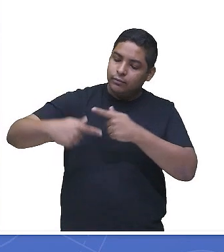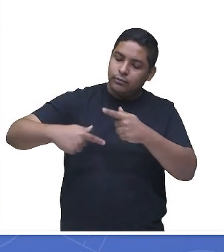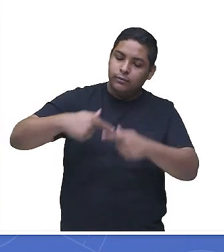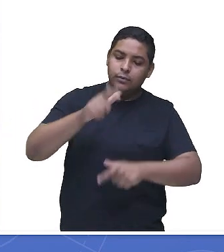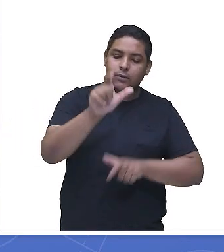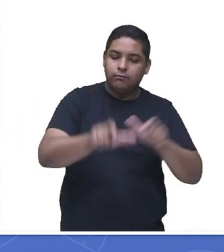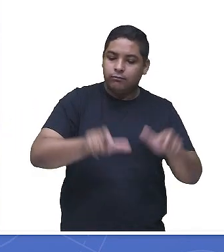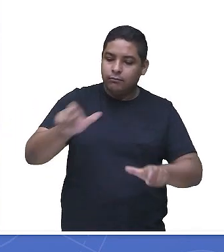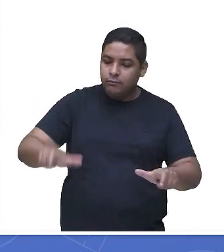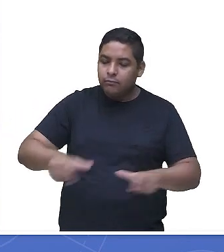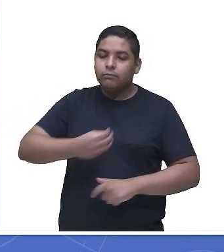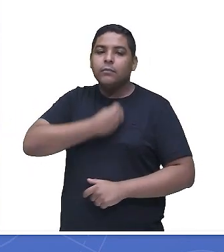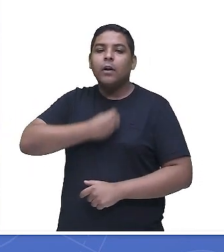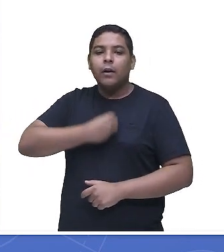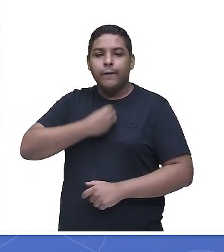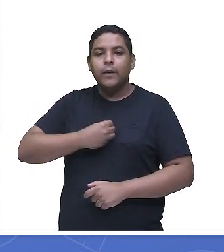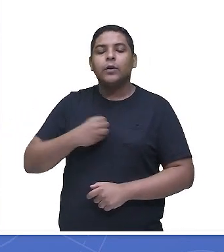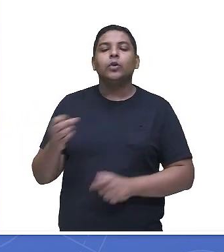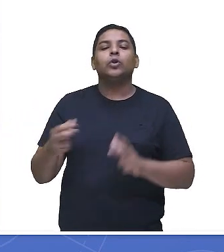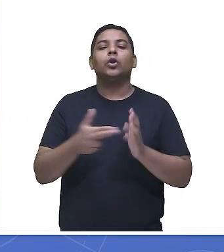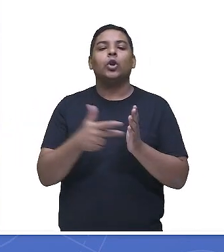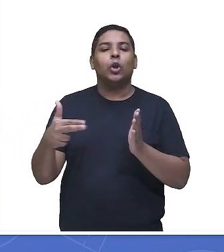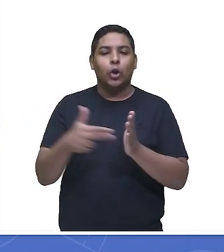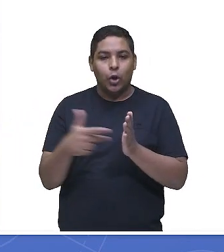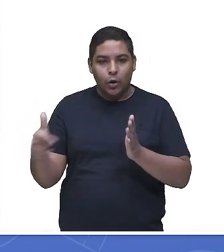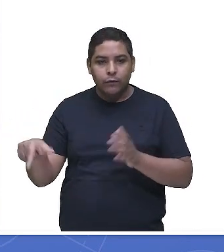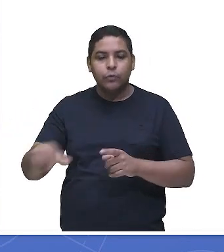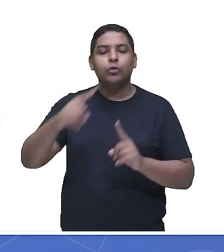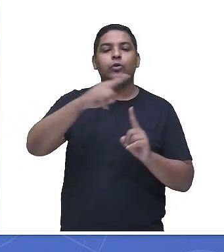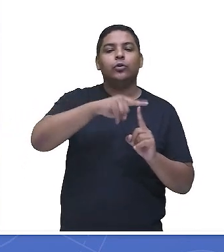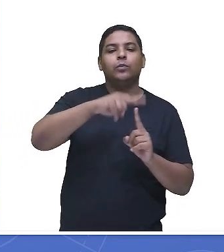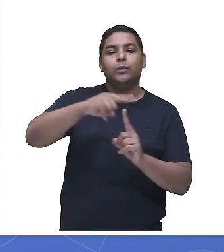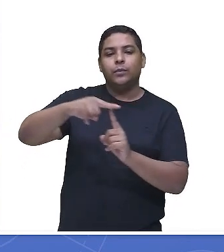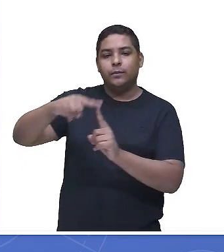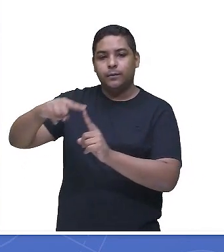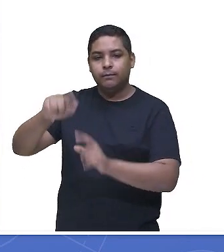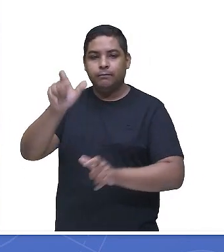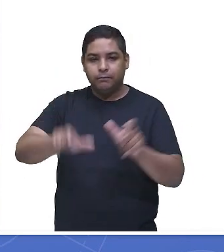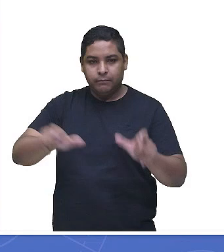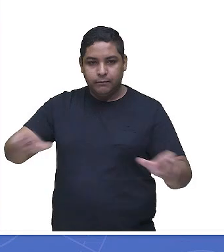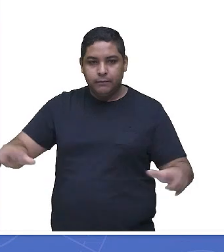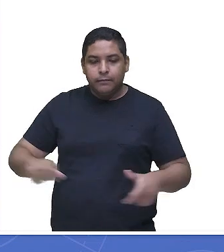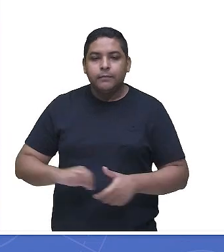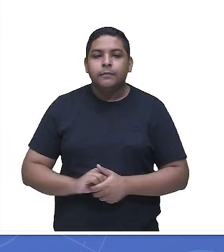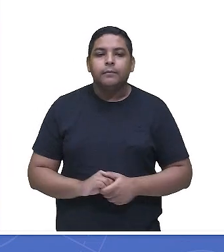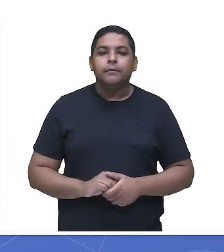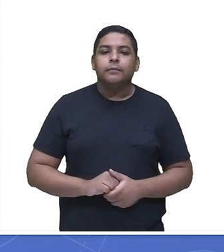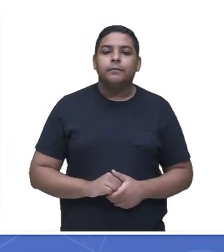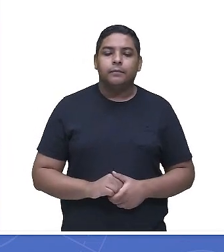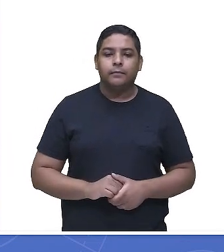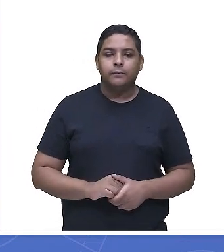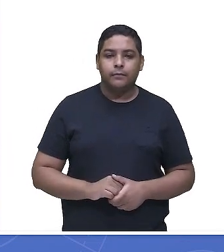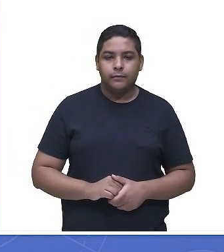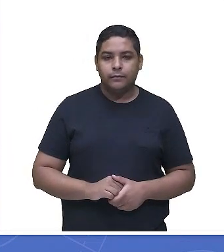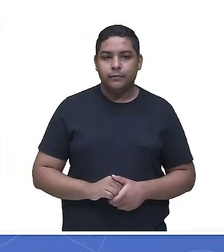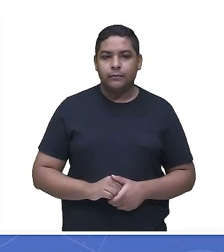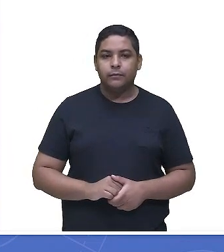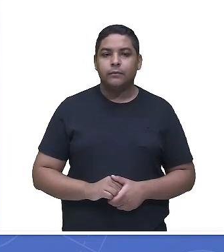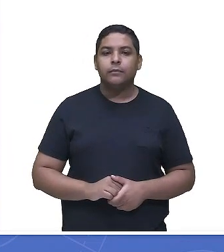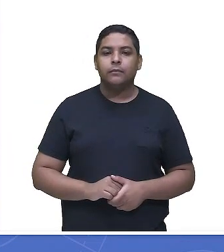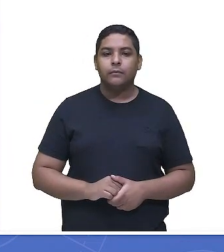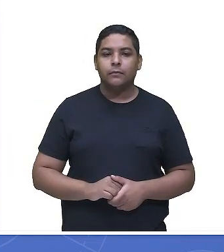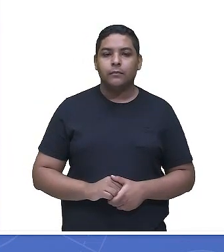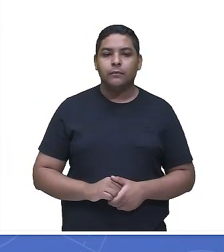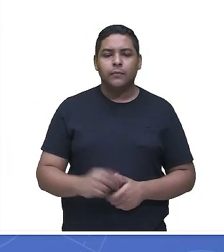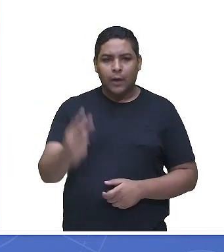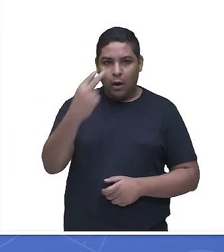vão formando novas espécies, beleza? Muito bem. Ó, agora a gente vai partir para outro ponto da nossa aula, mas olha aqui nos meus